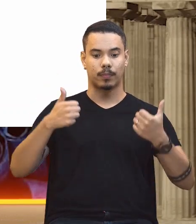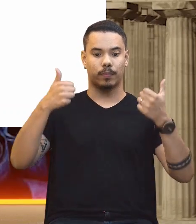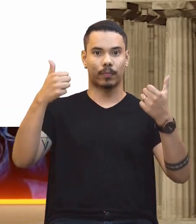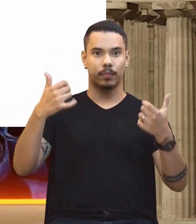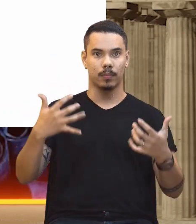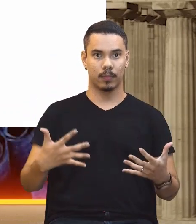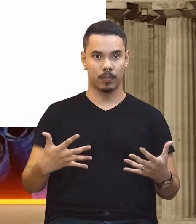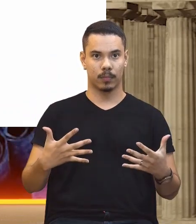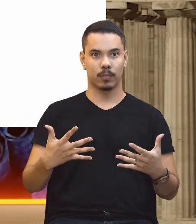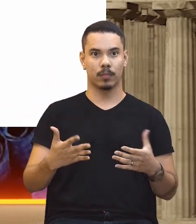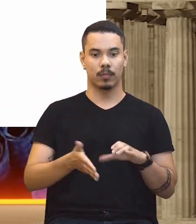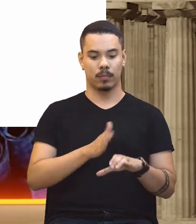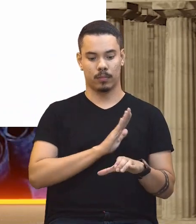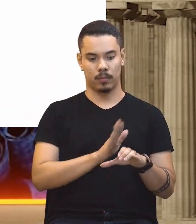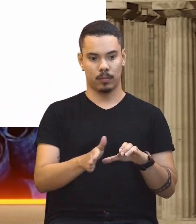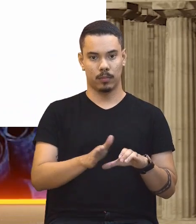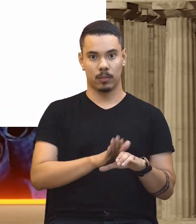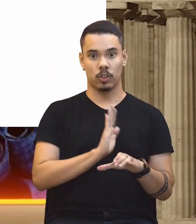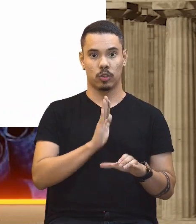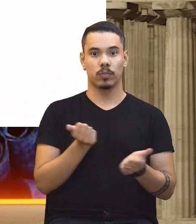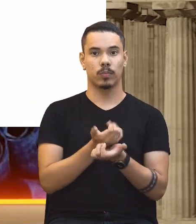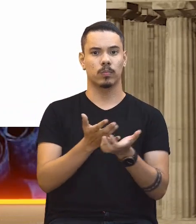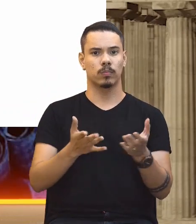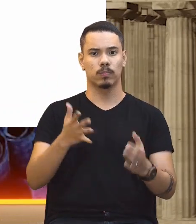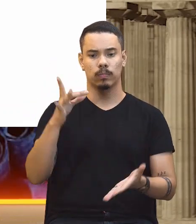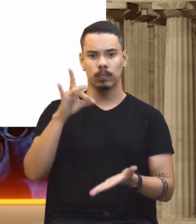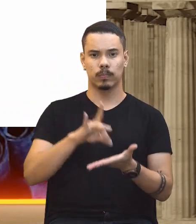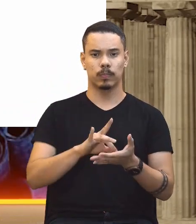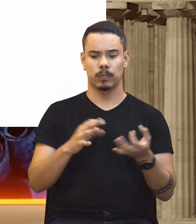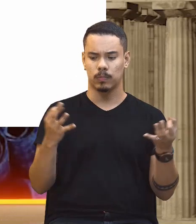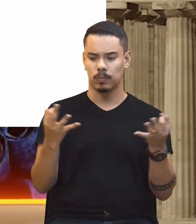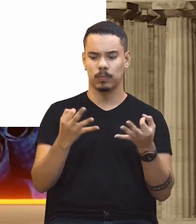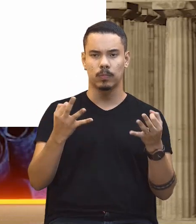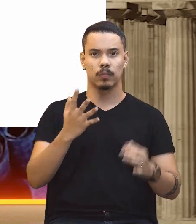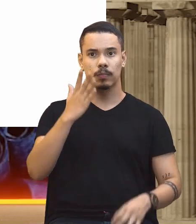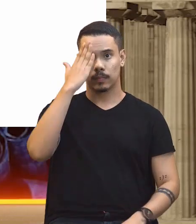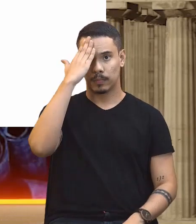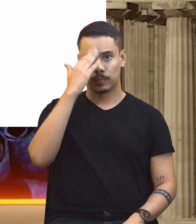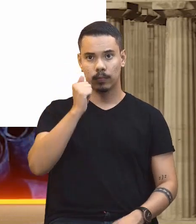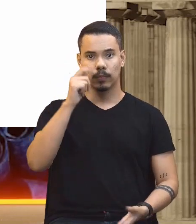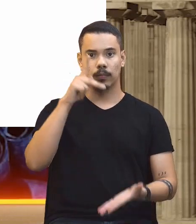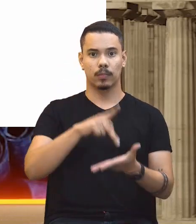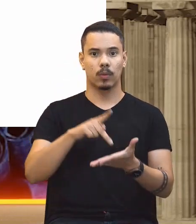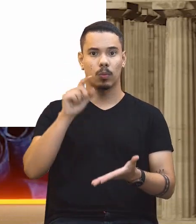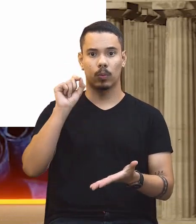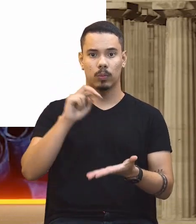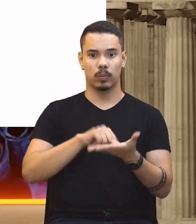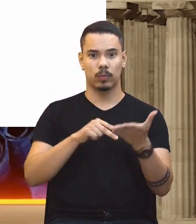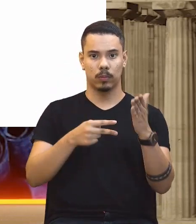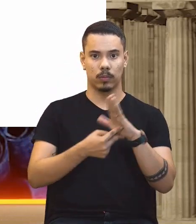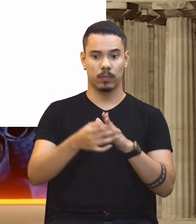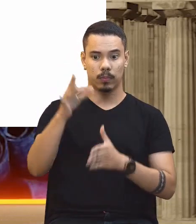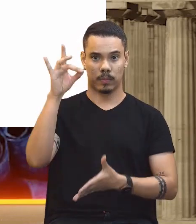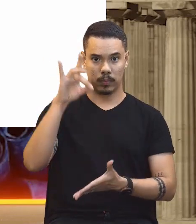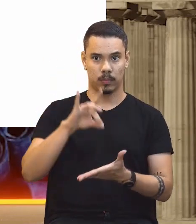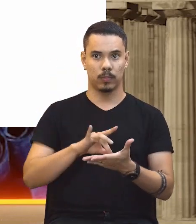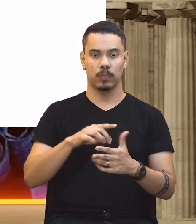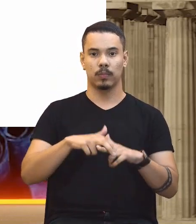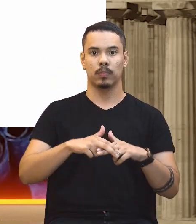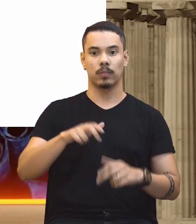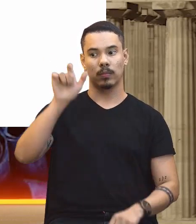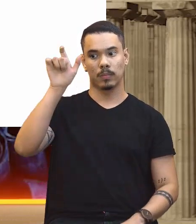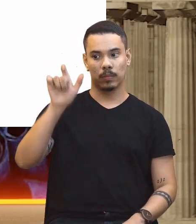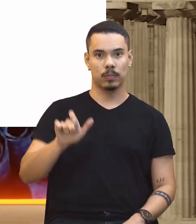caverna contemplou a realidade perfeita, sabe de fato o que é a verdade, então essa pessoa